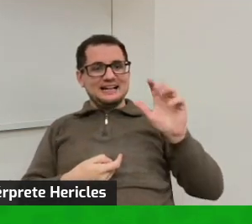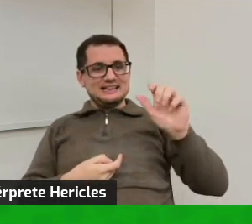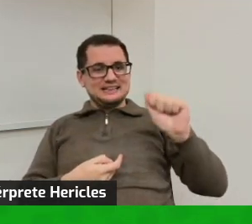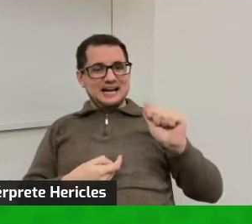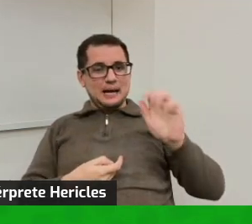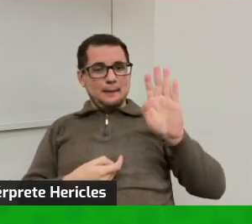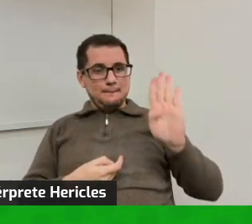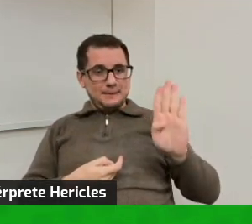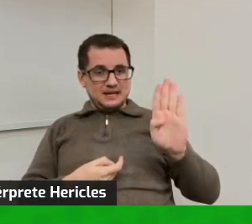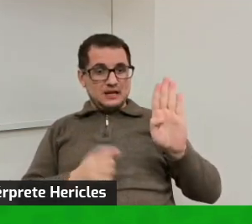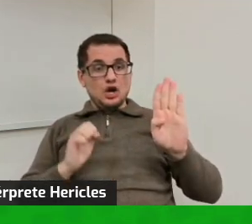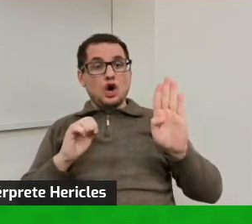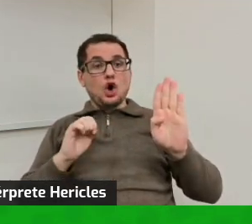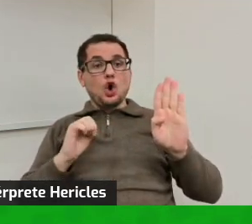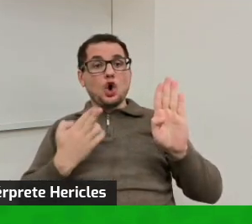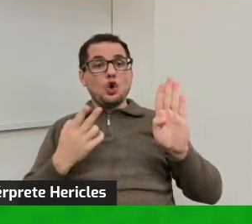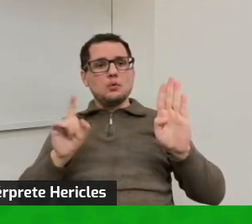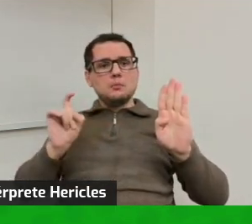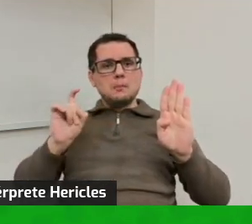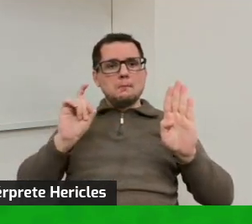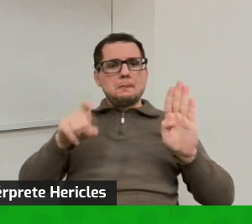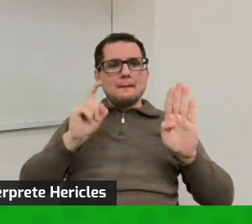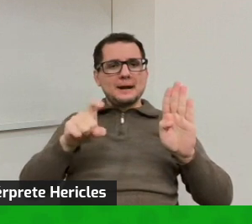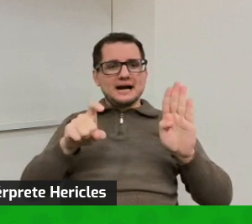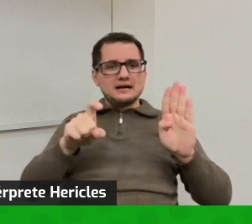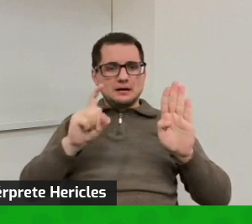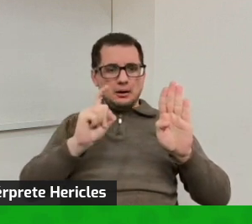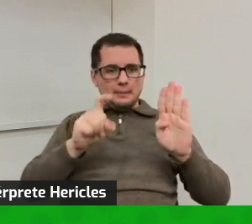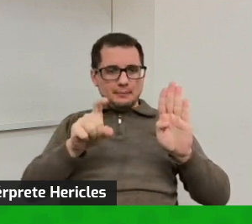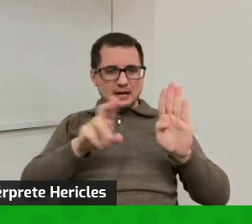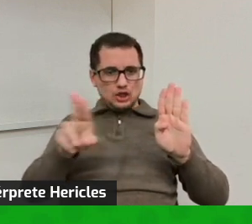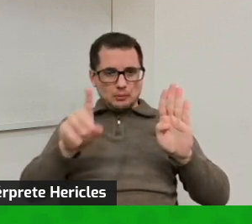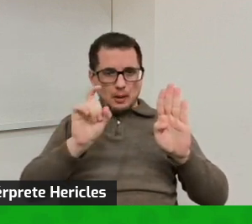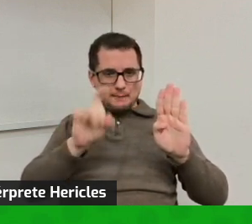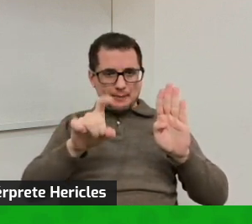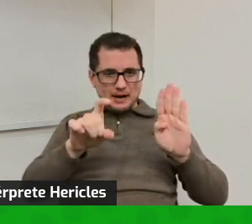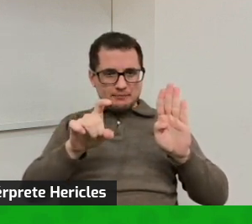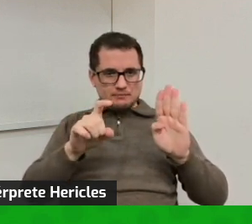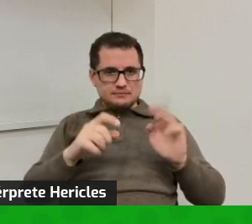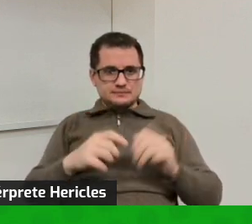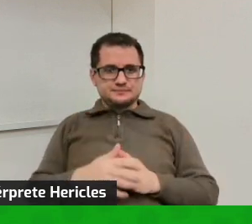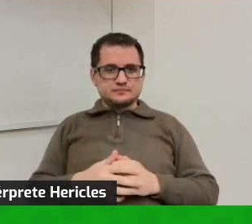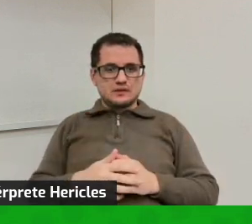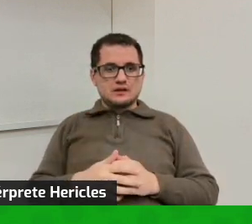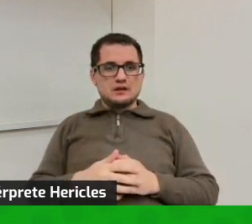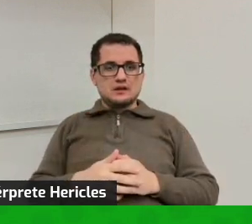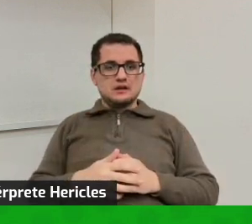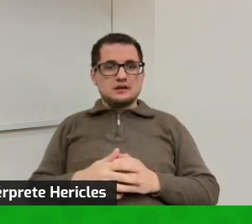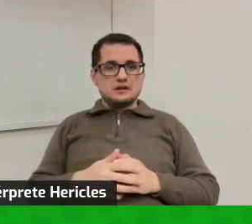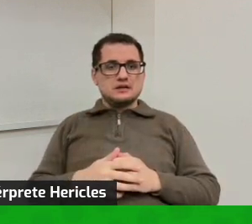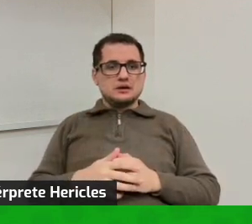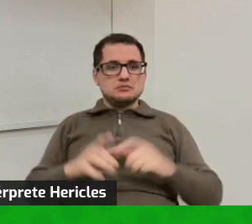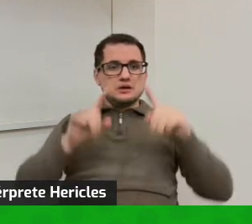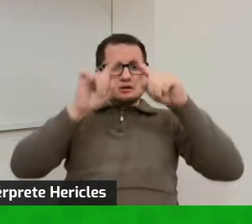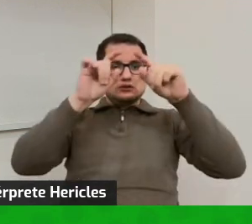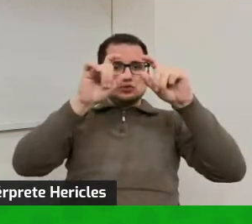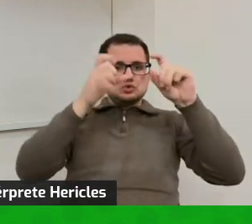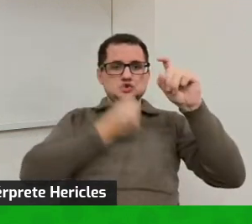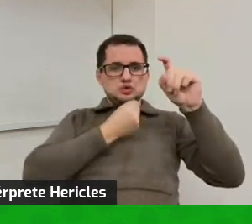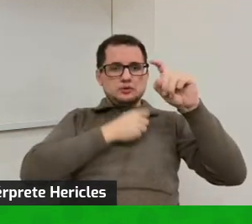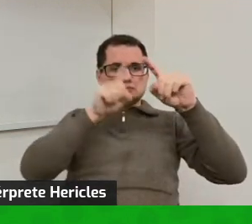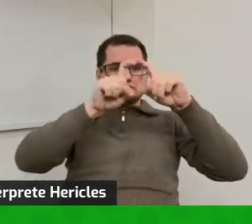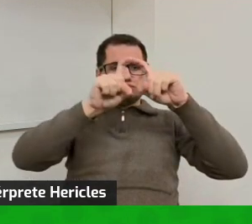clicar em cima da fórmula. Dou 2 cliques, ele também entra aqui. Seleciono o meu conjunto e está pronto aqui o